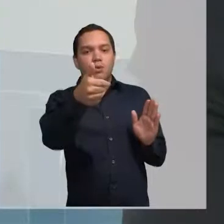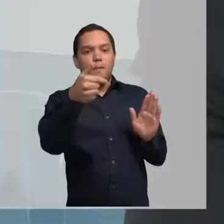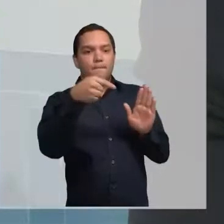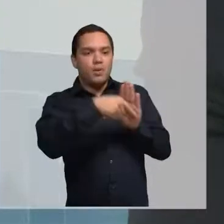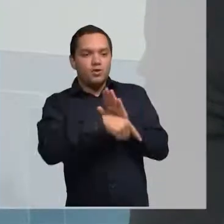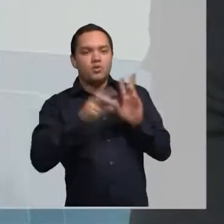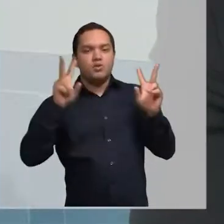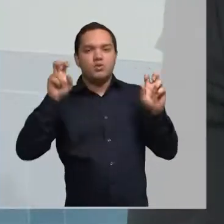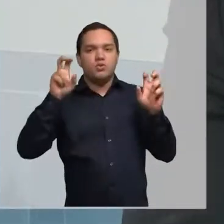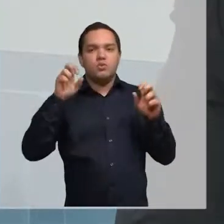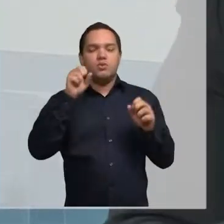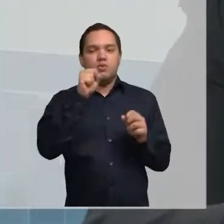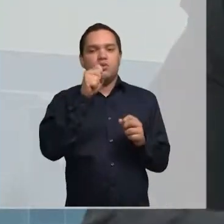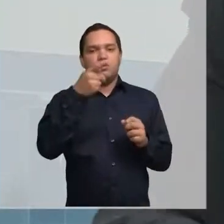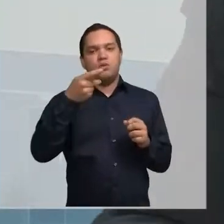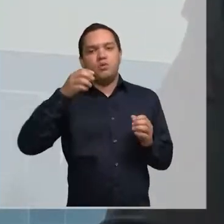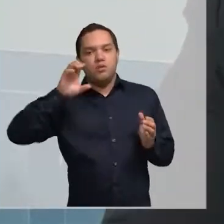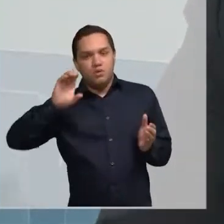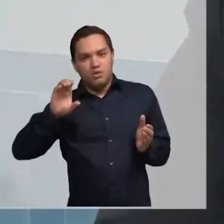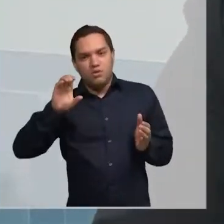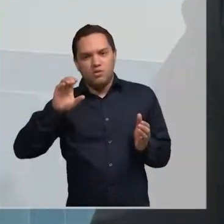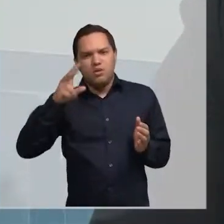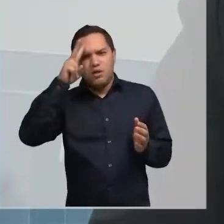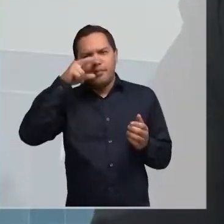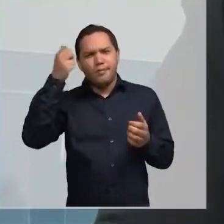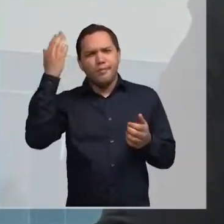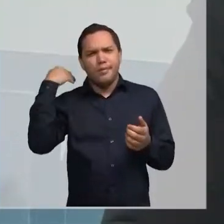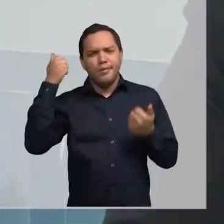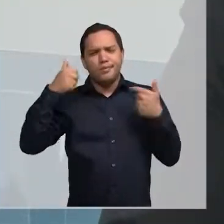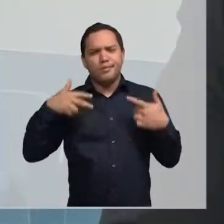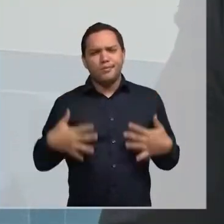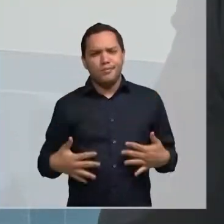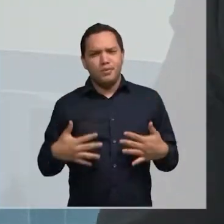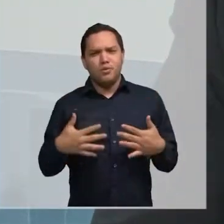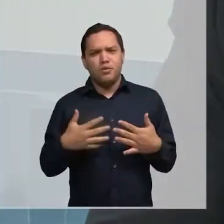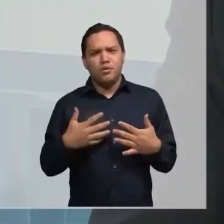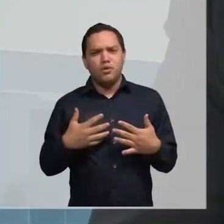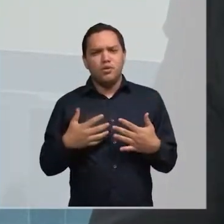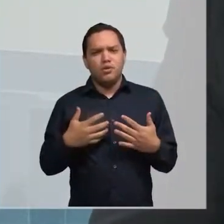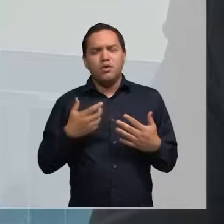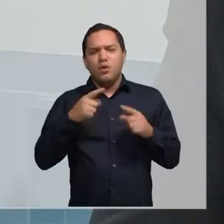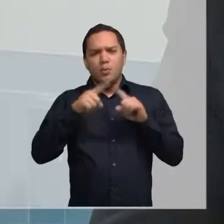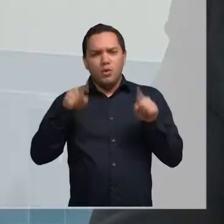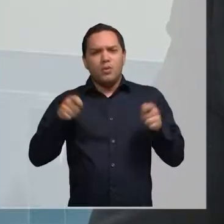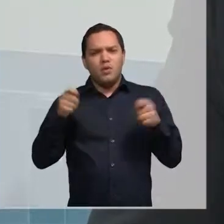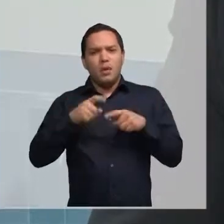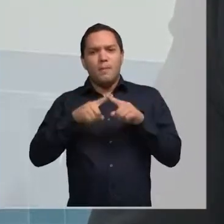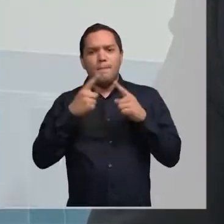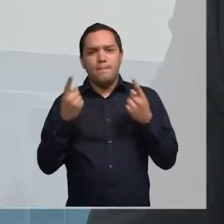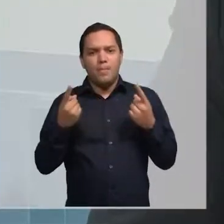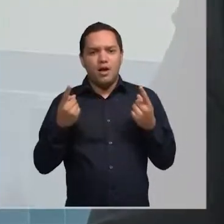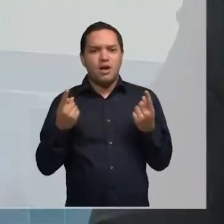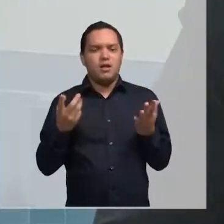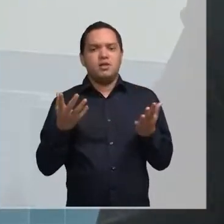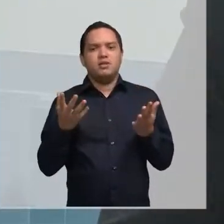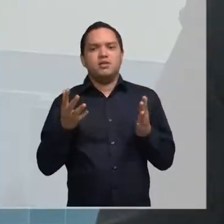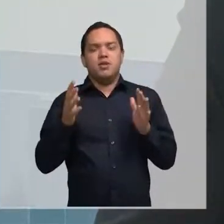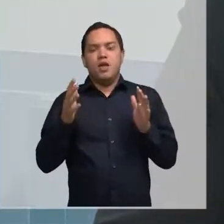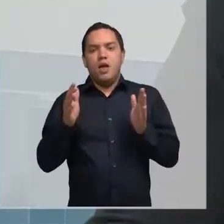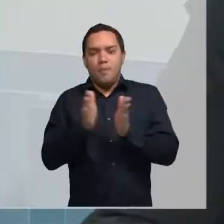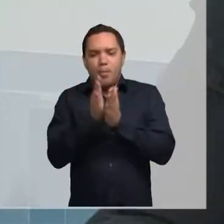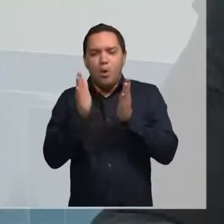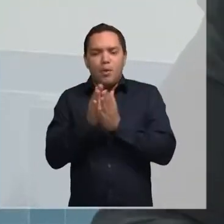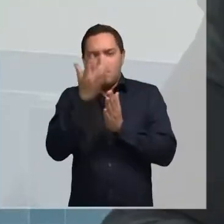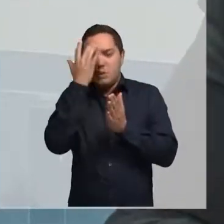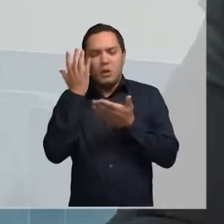SPC. Aquele programa que eu falei aqui que era possível ser feito, e que ninguém faz porque é coisa para classe média e para pobre, que o Ciro disse que ia